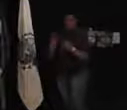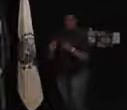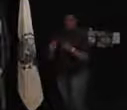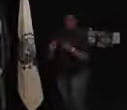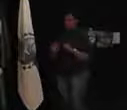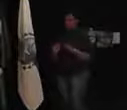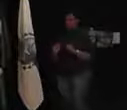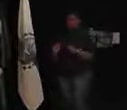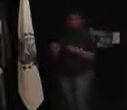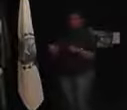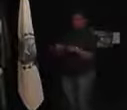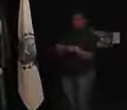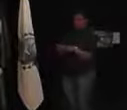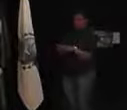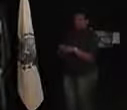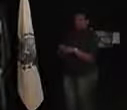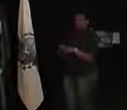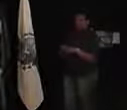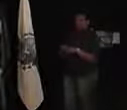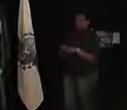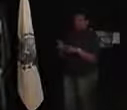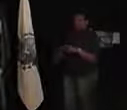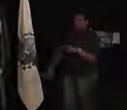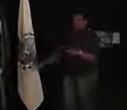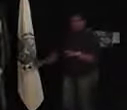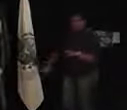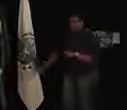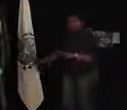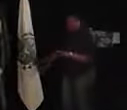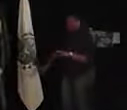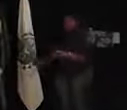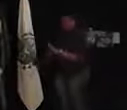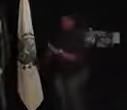um sintoma que na educação infantil eles não apresentavam,